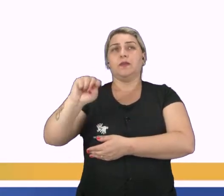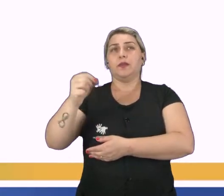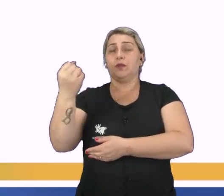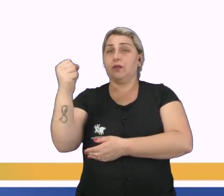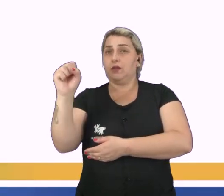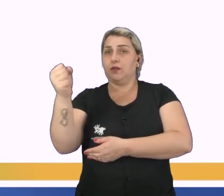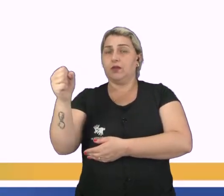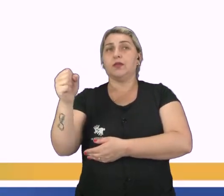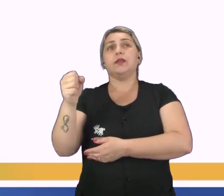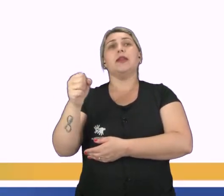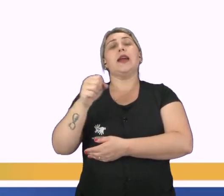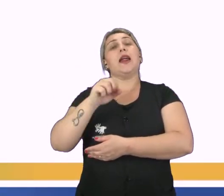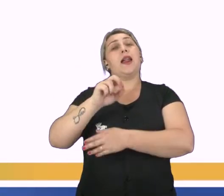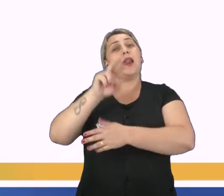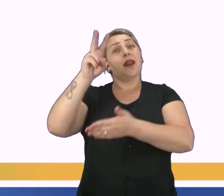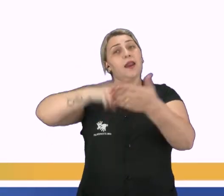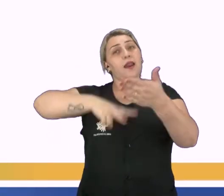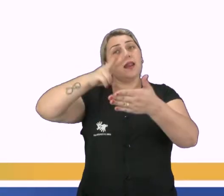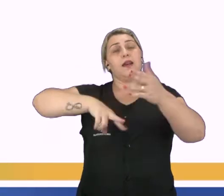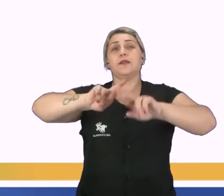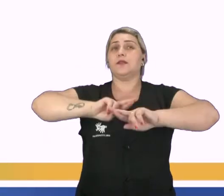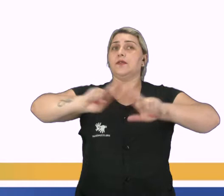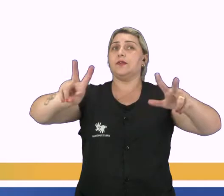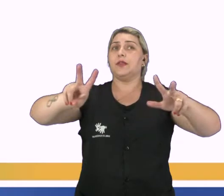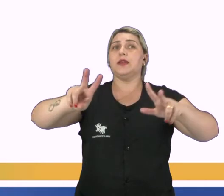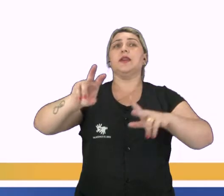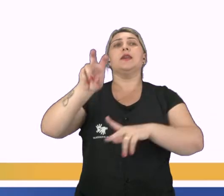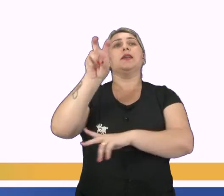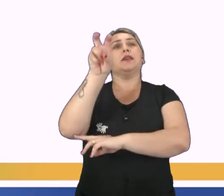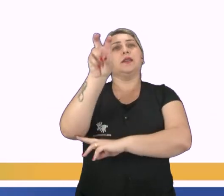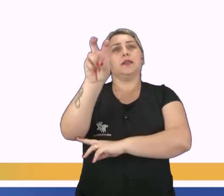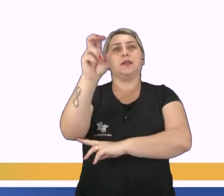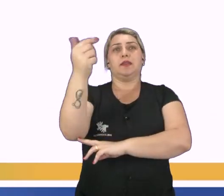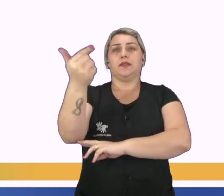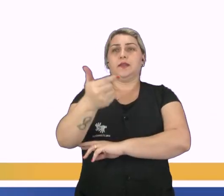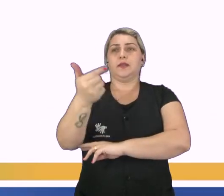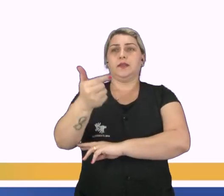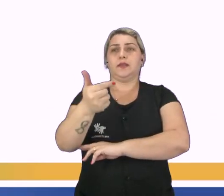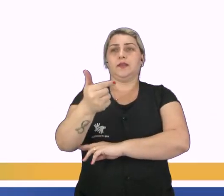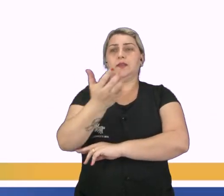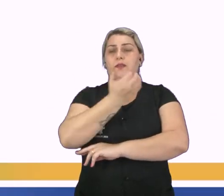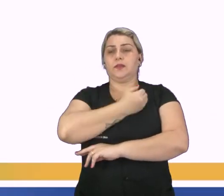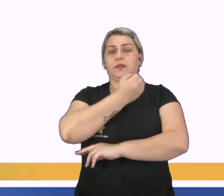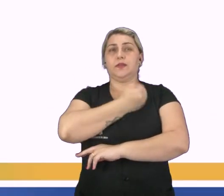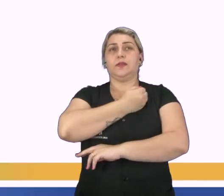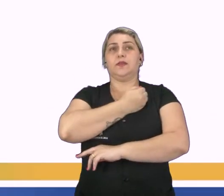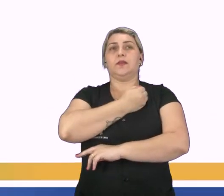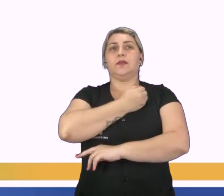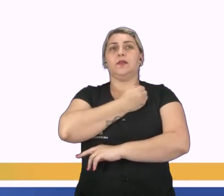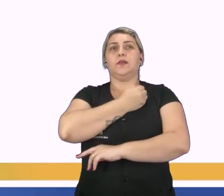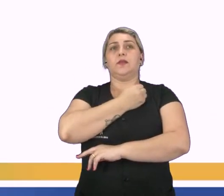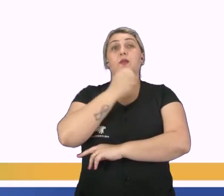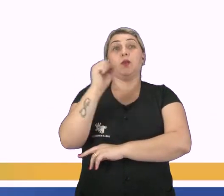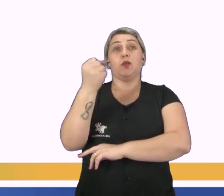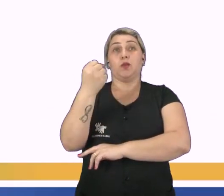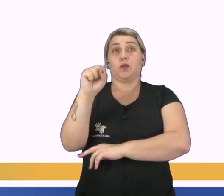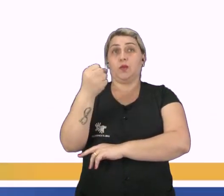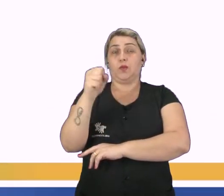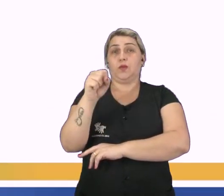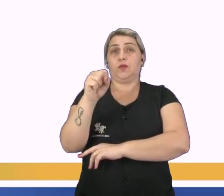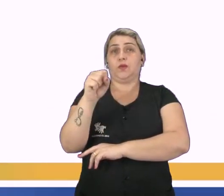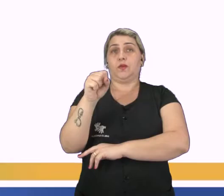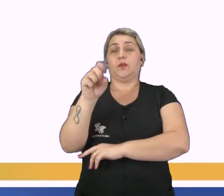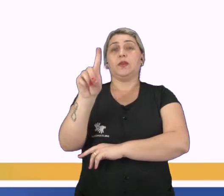52,8, nós iríamos ler de forma diferente. Como que nós poderíamos ler? 52 inteiro e